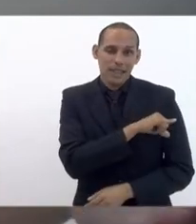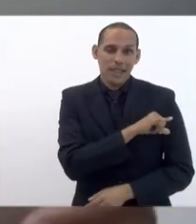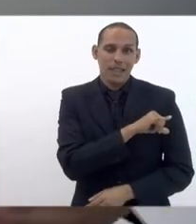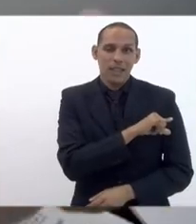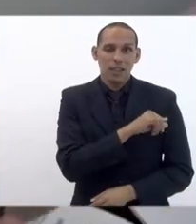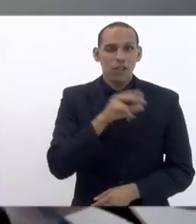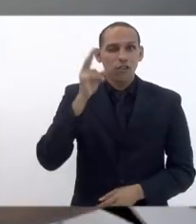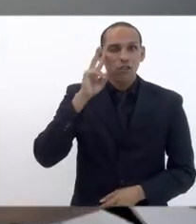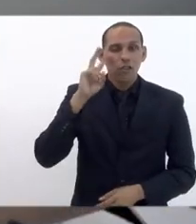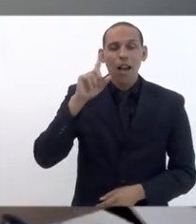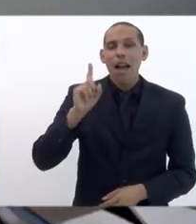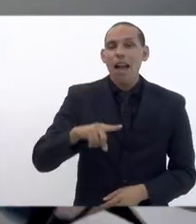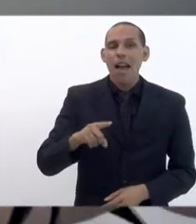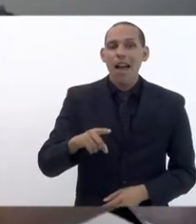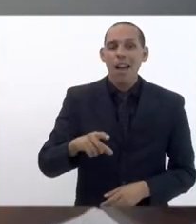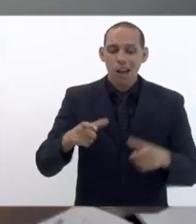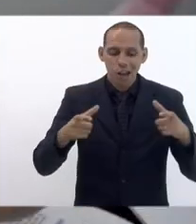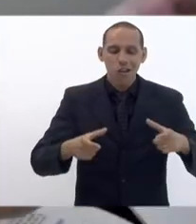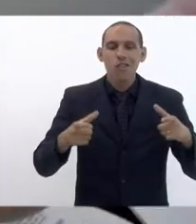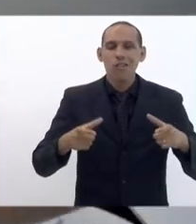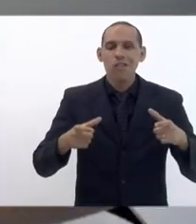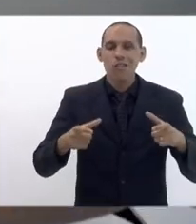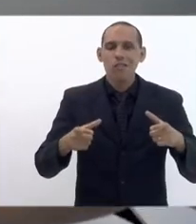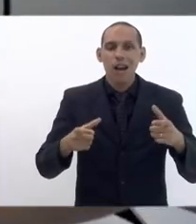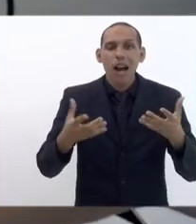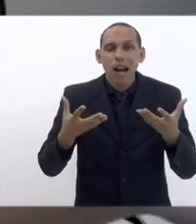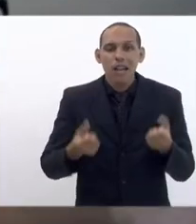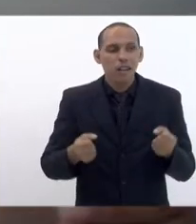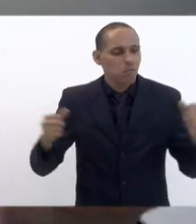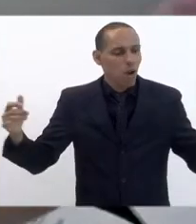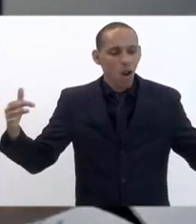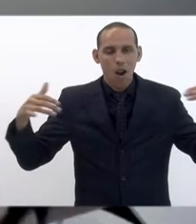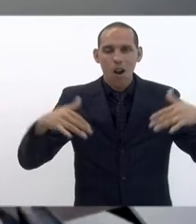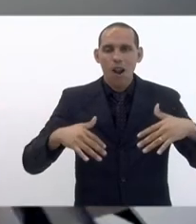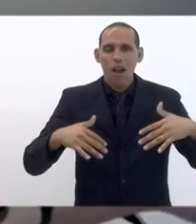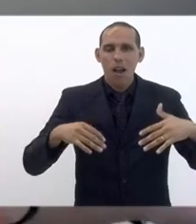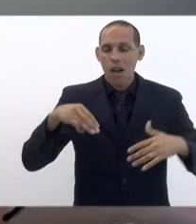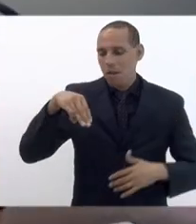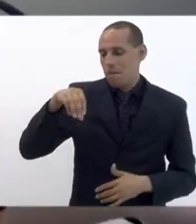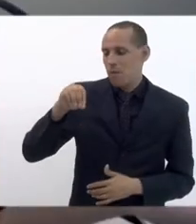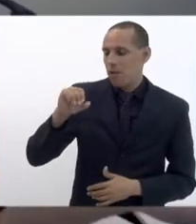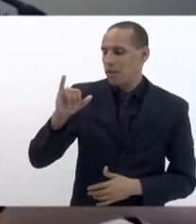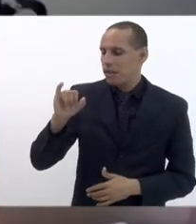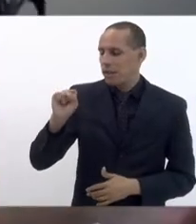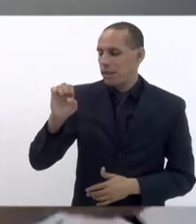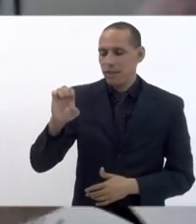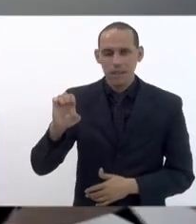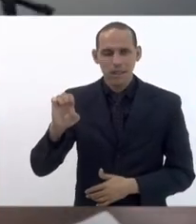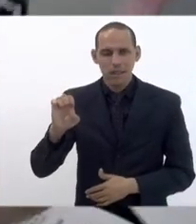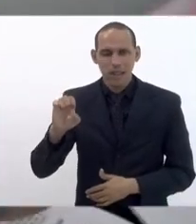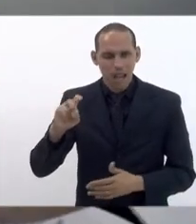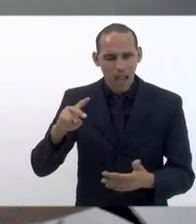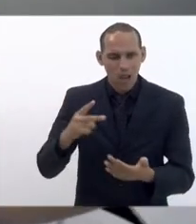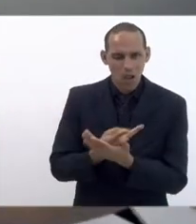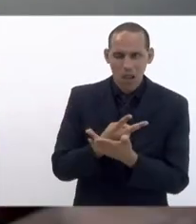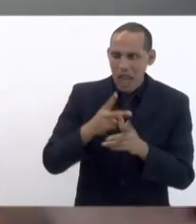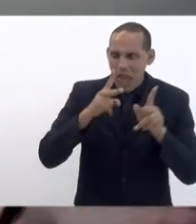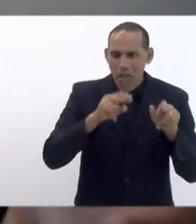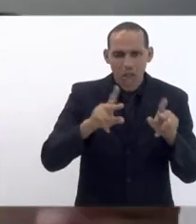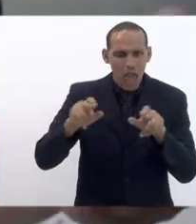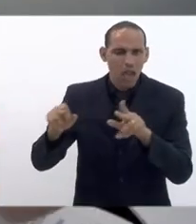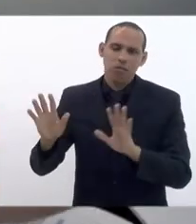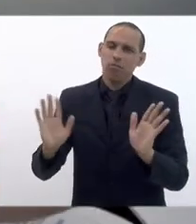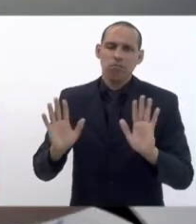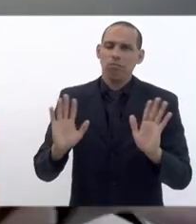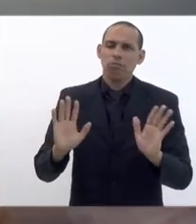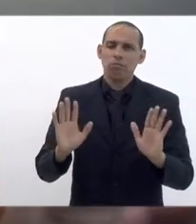historicamente, é uma terra de acolhimento, né? O que aconteceu com o Moise não é exemplar né, da história de acolhimento de imigrantes